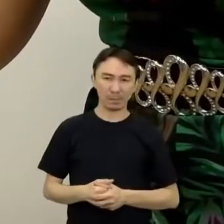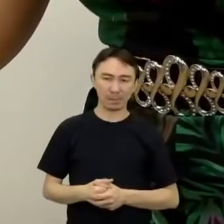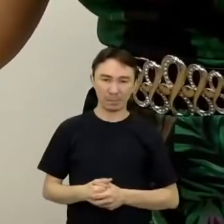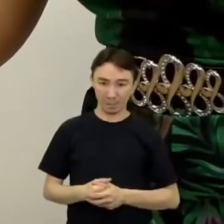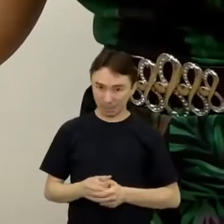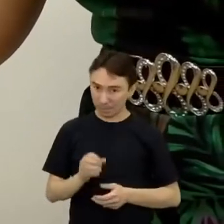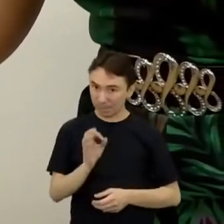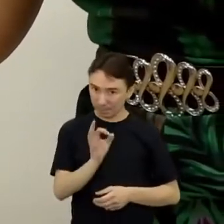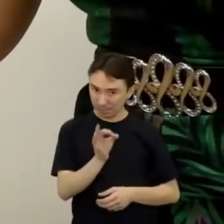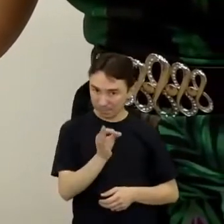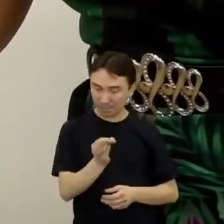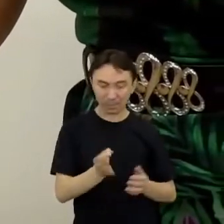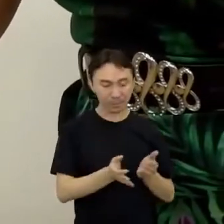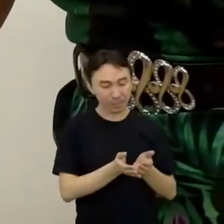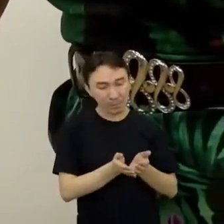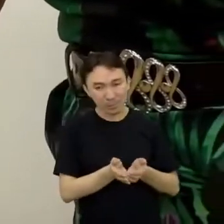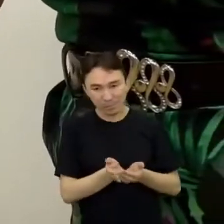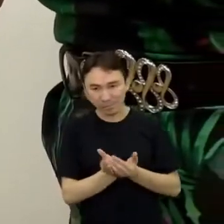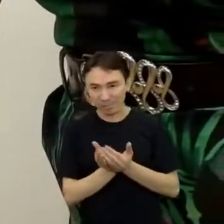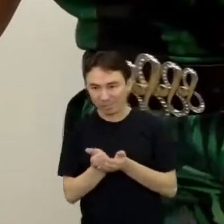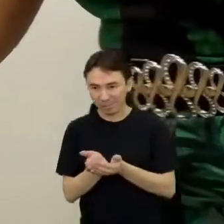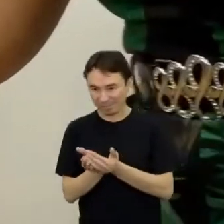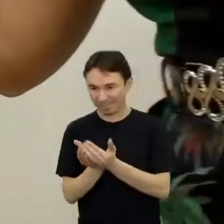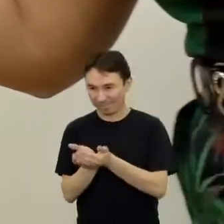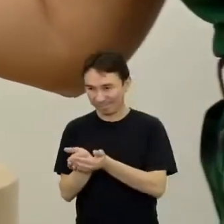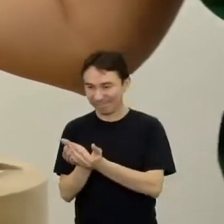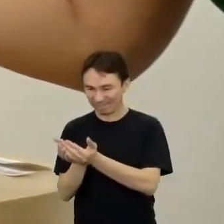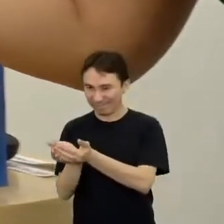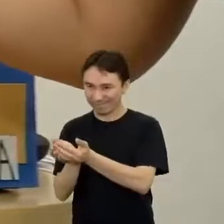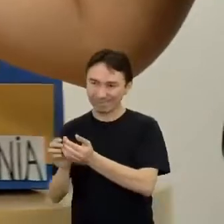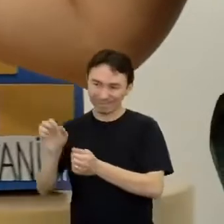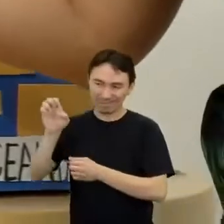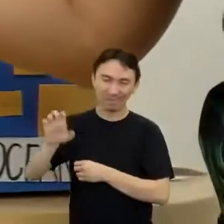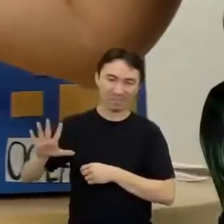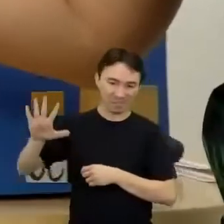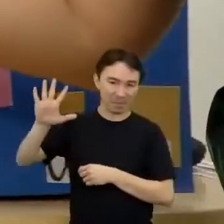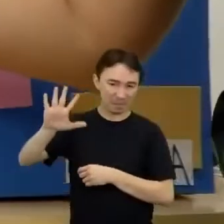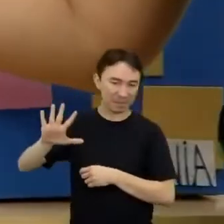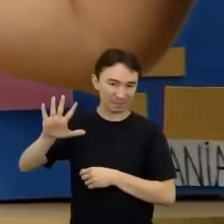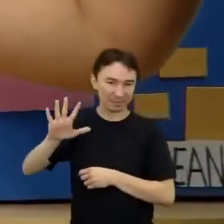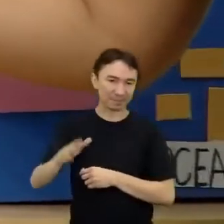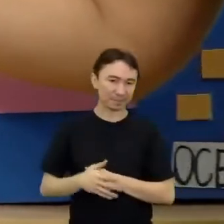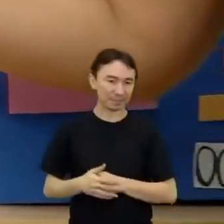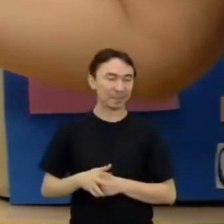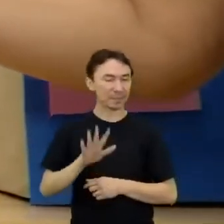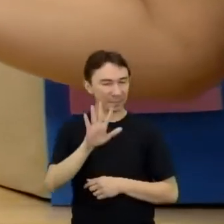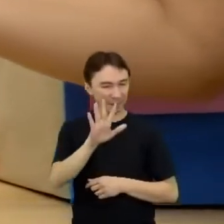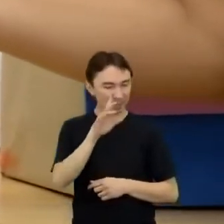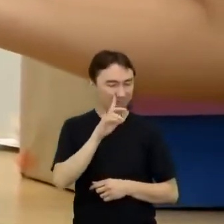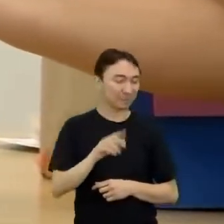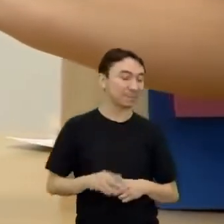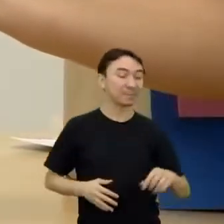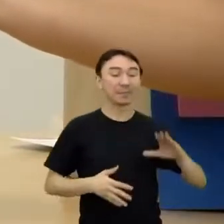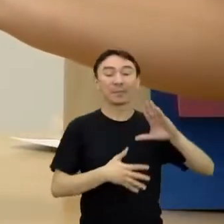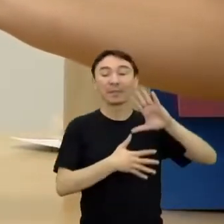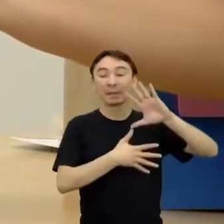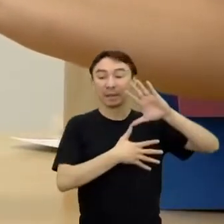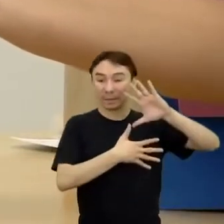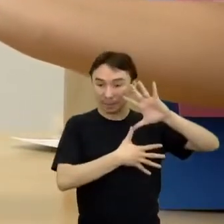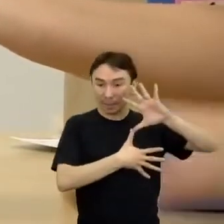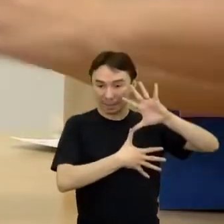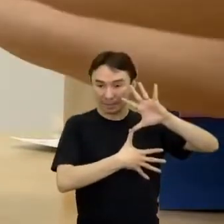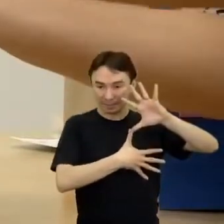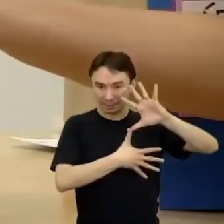certo? Vamos voltar lá para a América e vamos pensar uma coisa aqui comigo. Quem